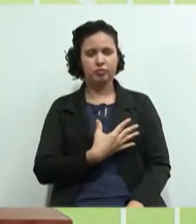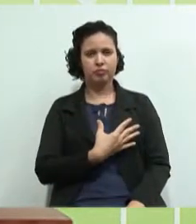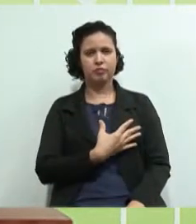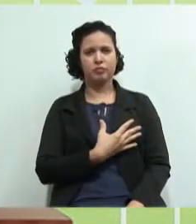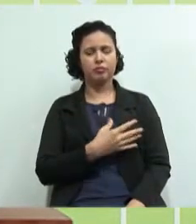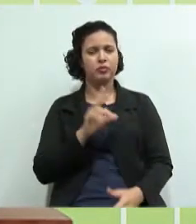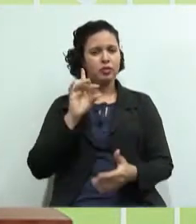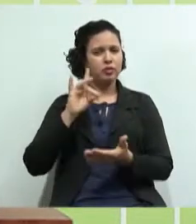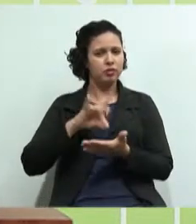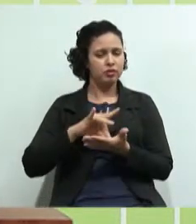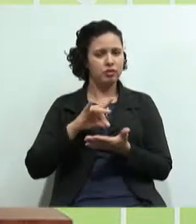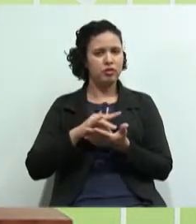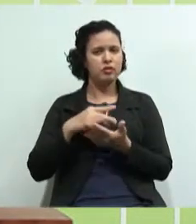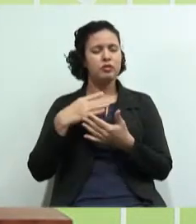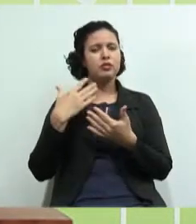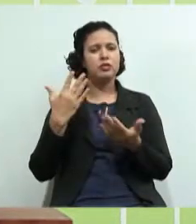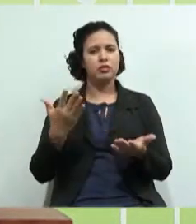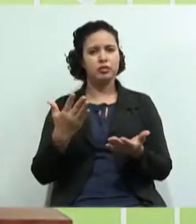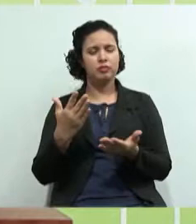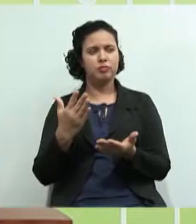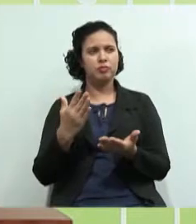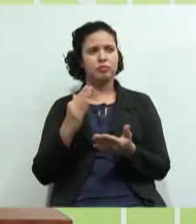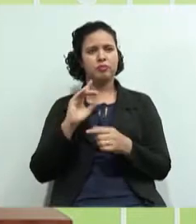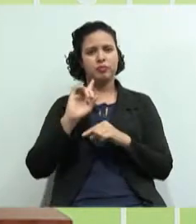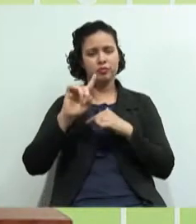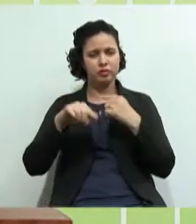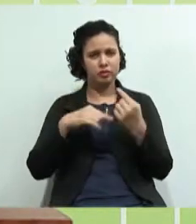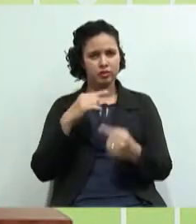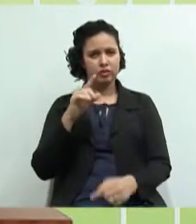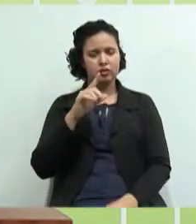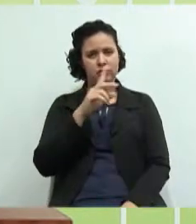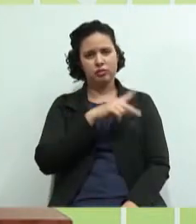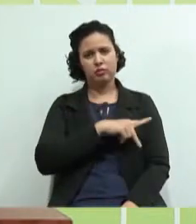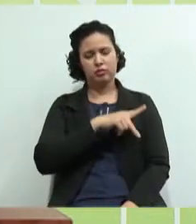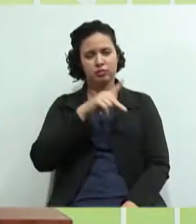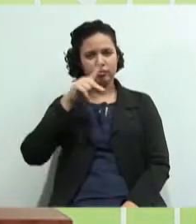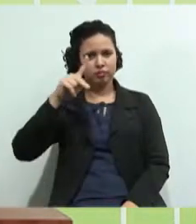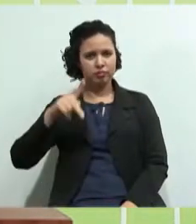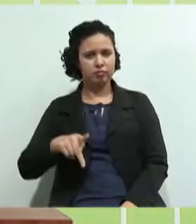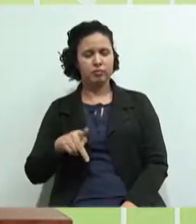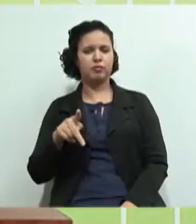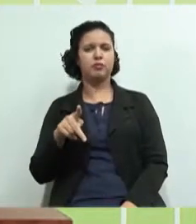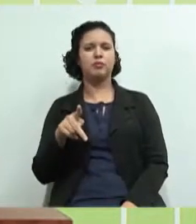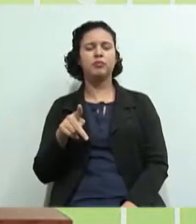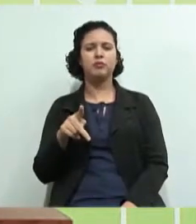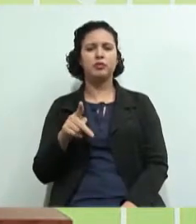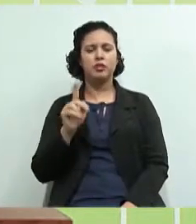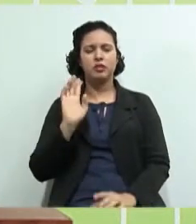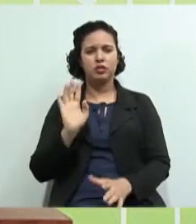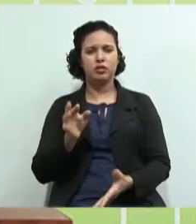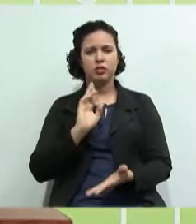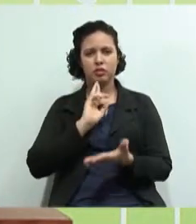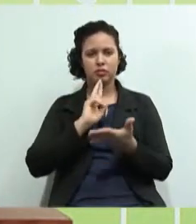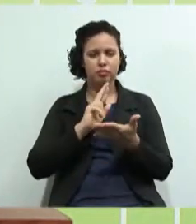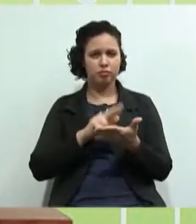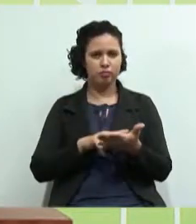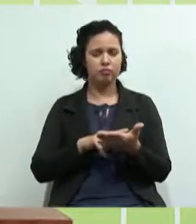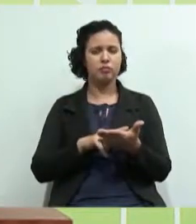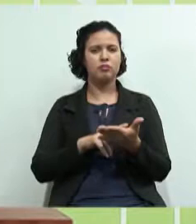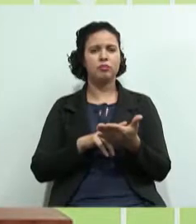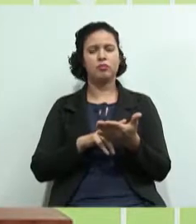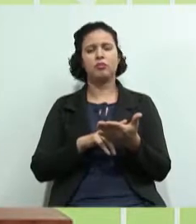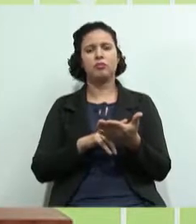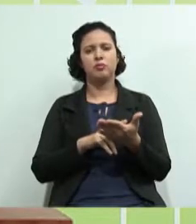verdade? As mais diversas escolas. Daqui a pouco o professor Jorge vai mandar um alô. Eu já vi que alguns mandaram a resposta, aí quem não mandou, manda a